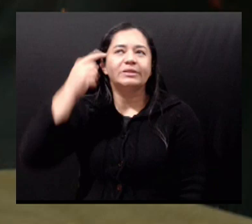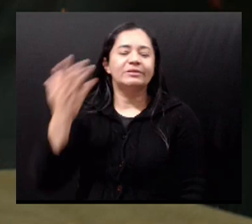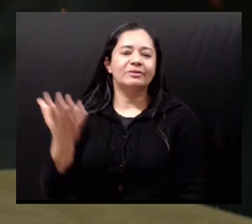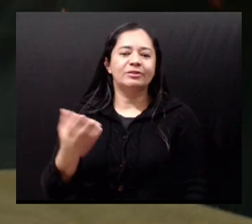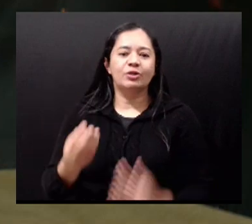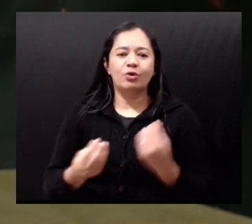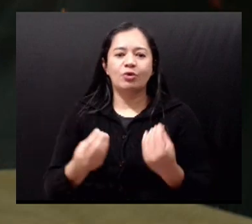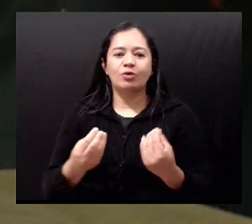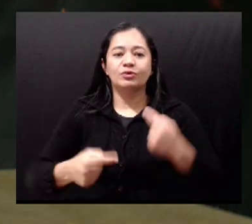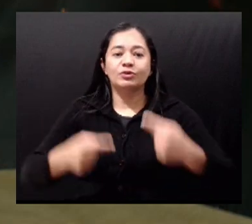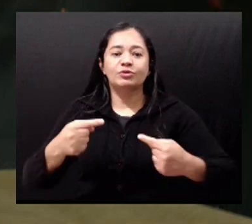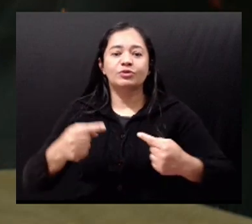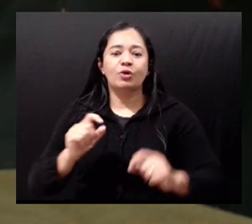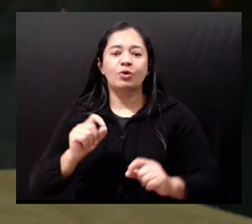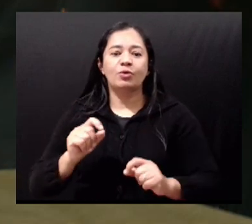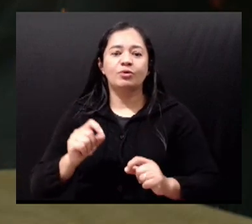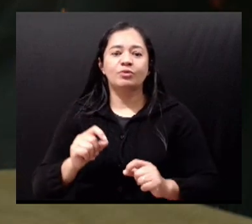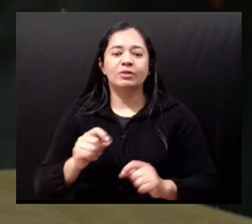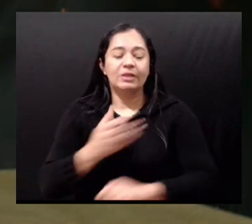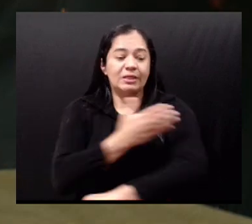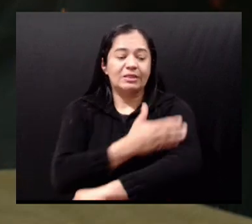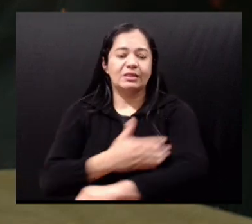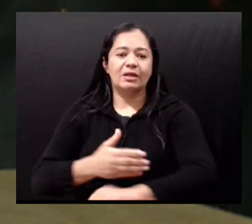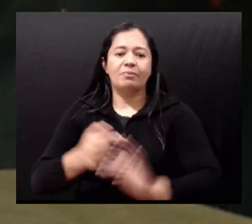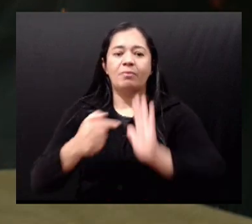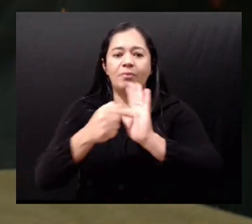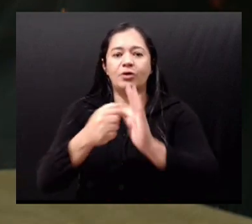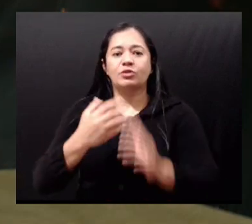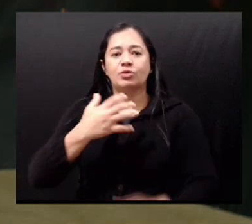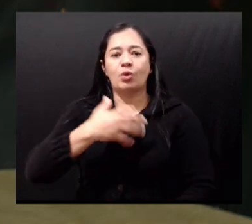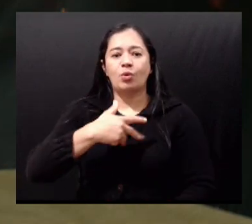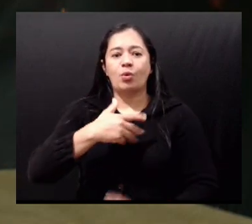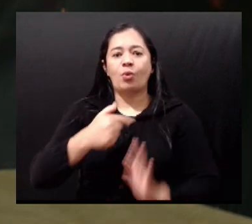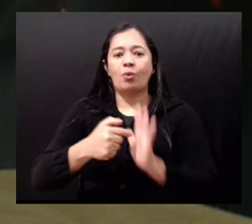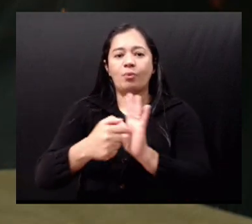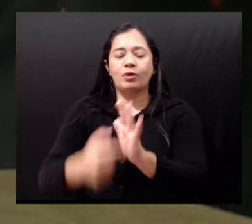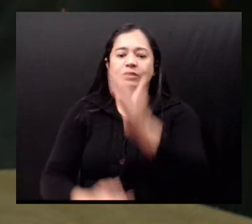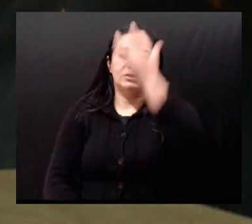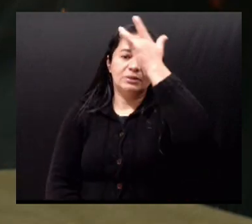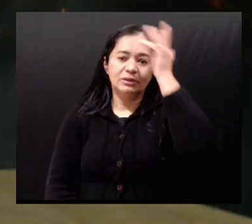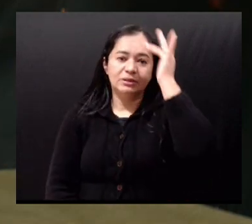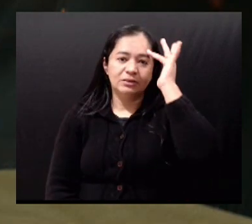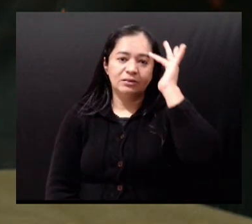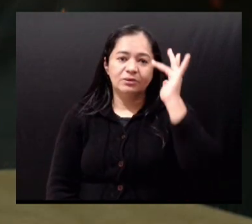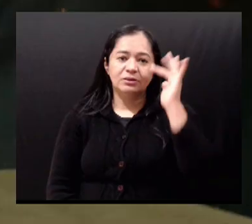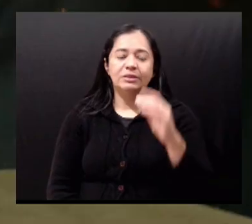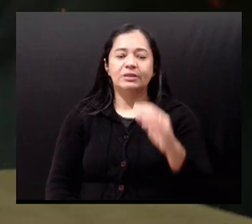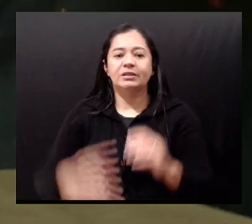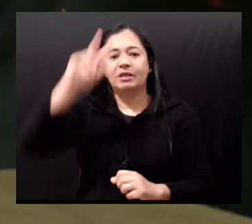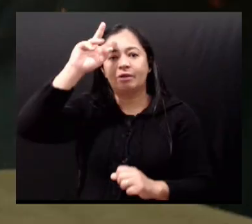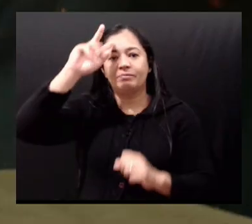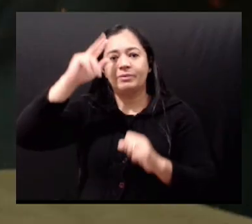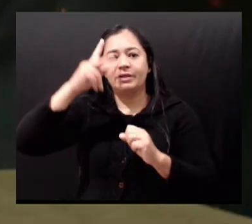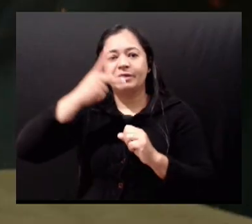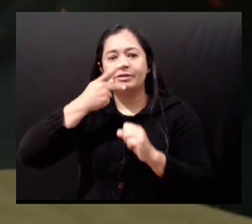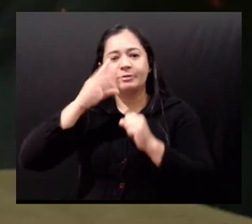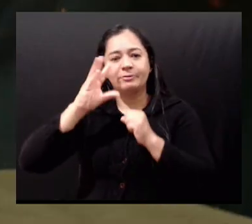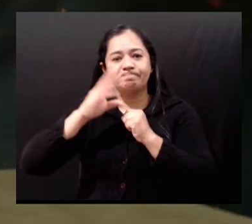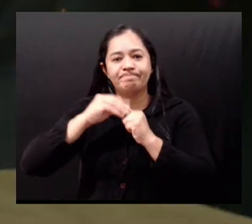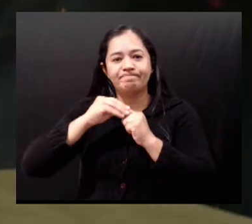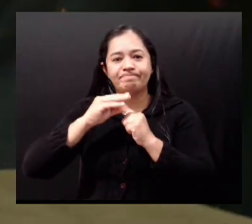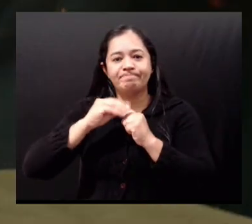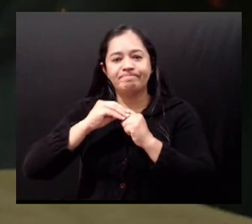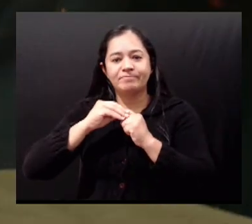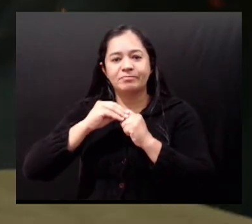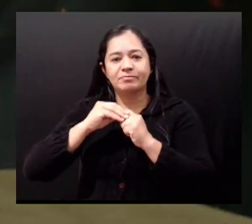que esse hábito revela sobre o comportamento, a saúde mental e o autoconhecimento. E olha, é mais frequente